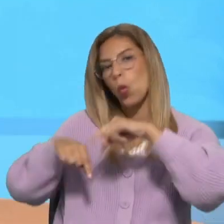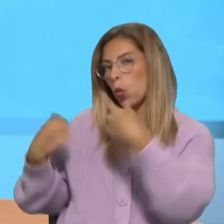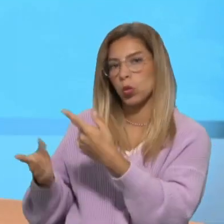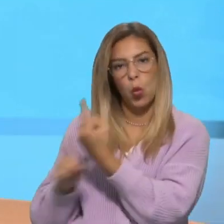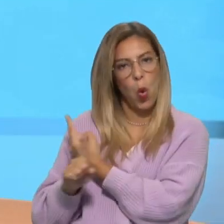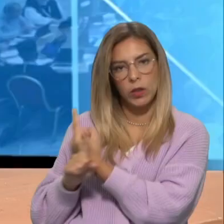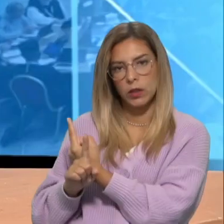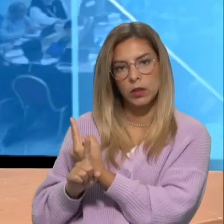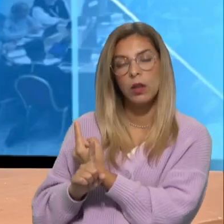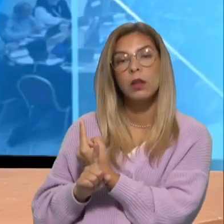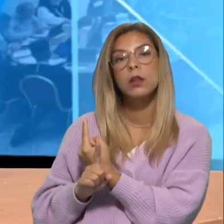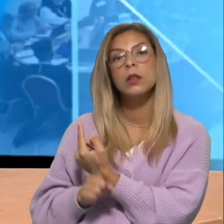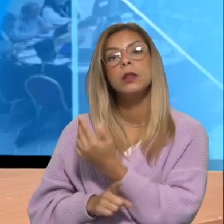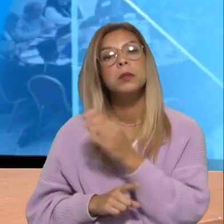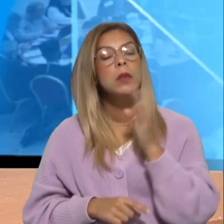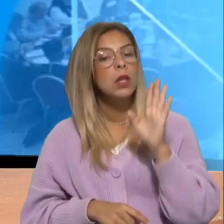E passamos também...